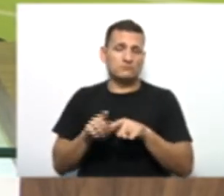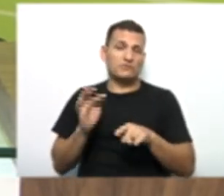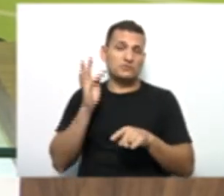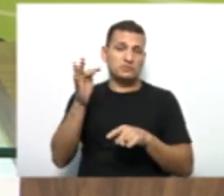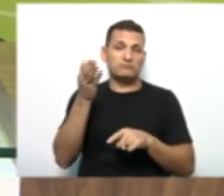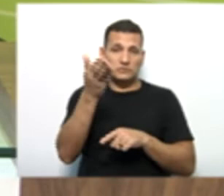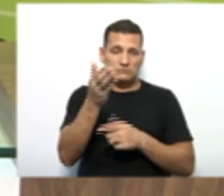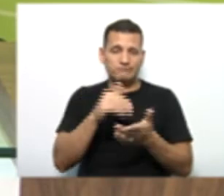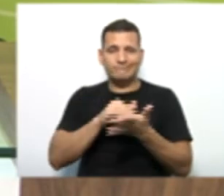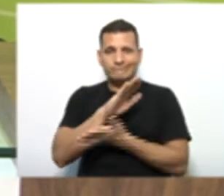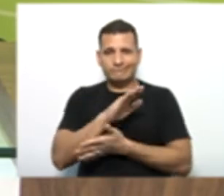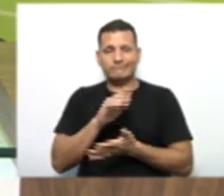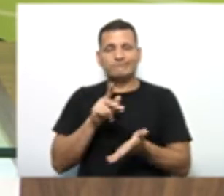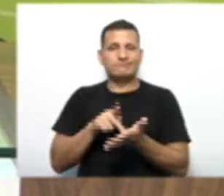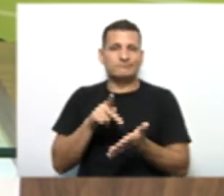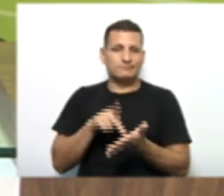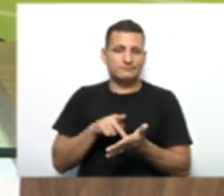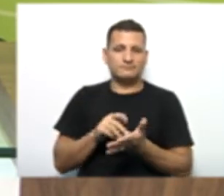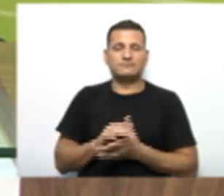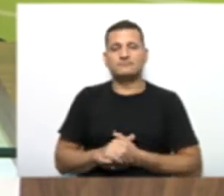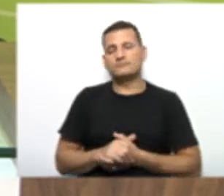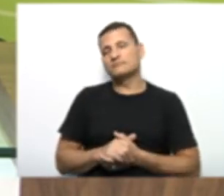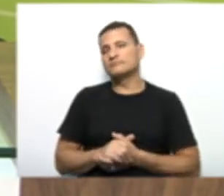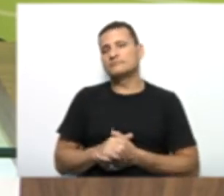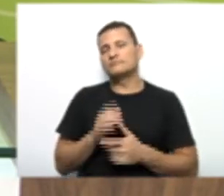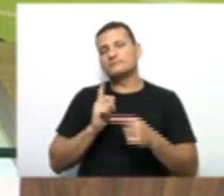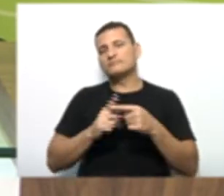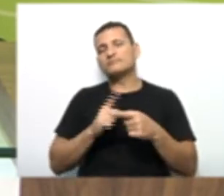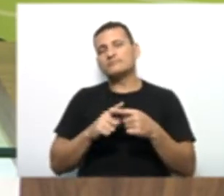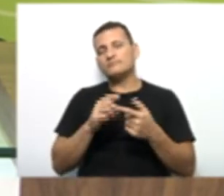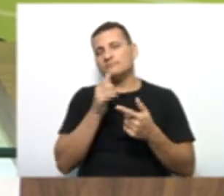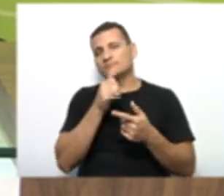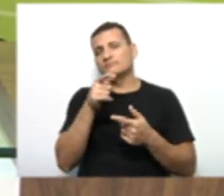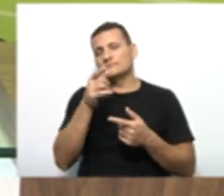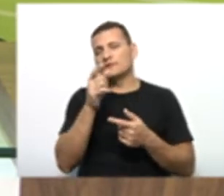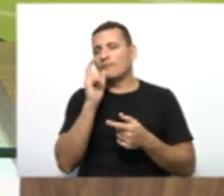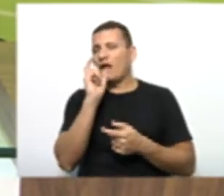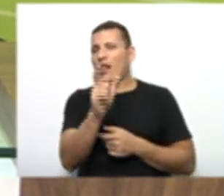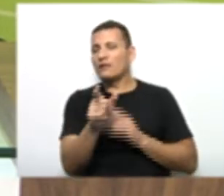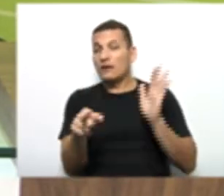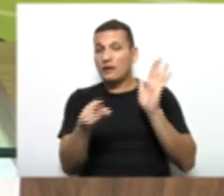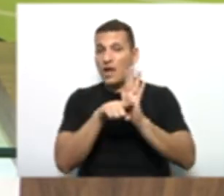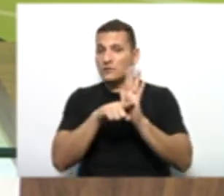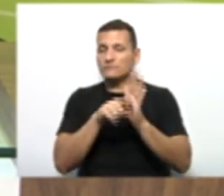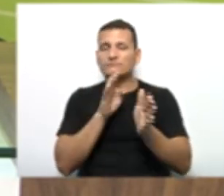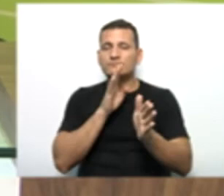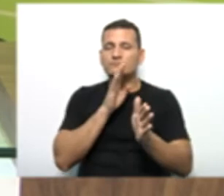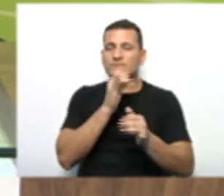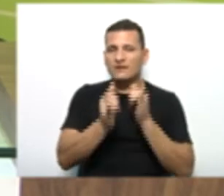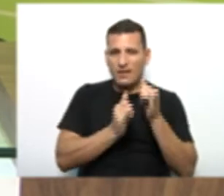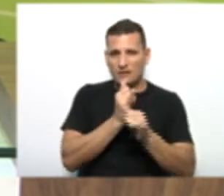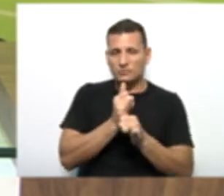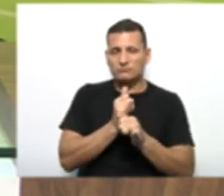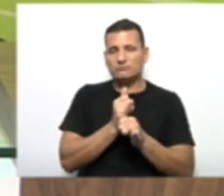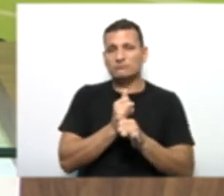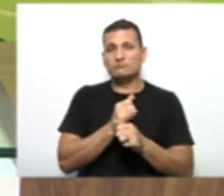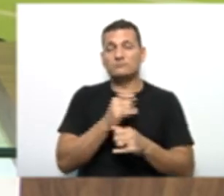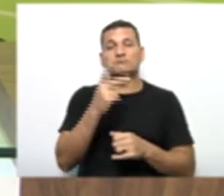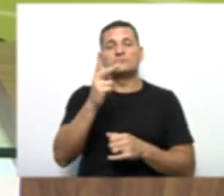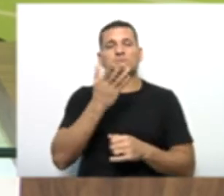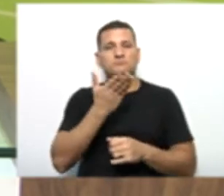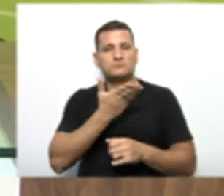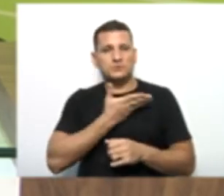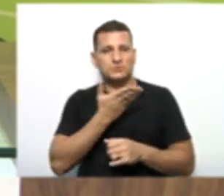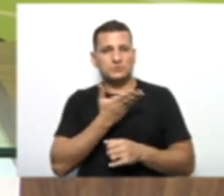porque evidentemente que quando você faz um comentário negativo numa rede social, logo, logo, os seus colegas de